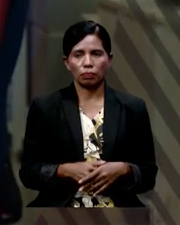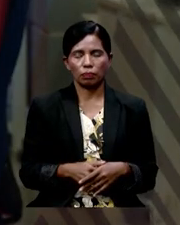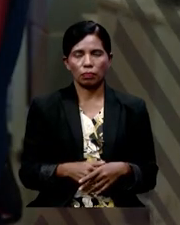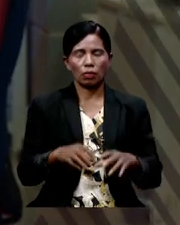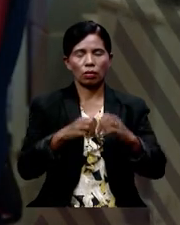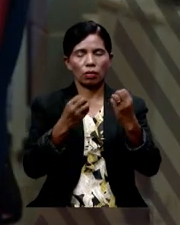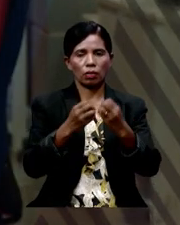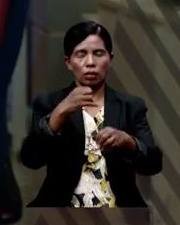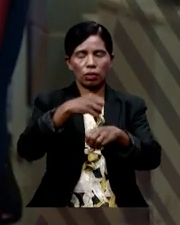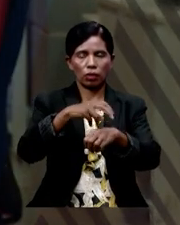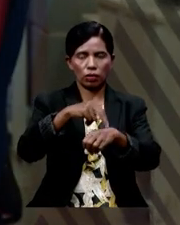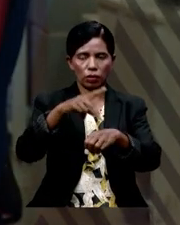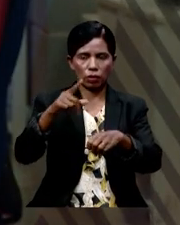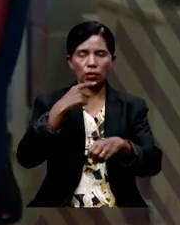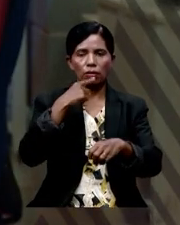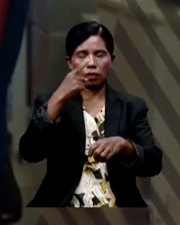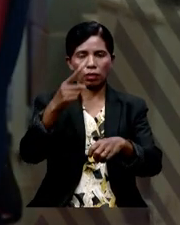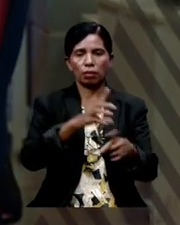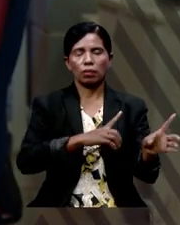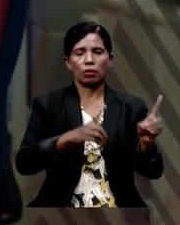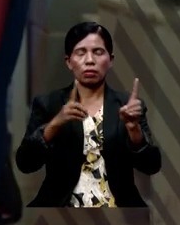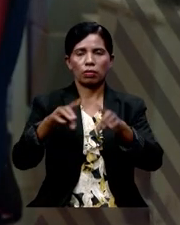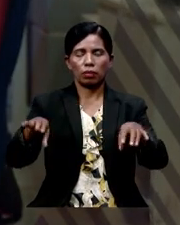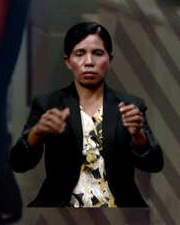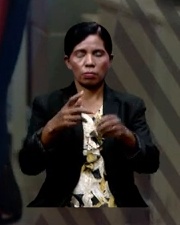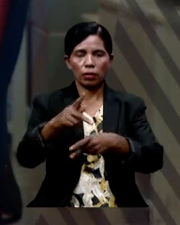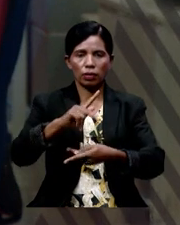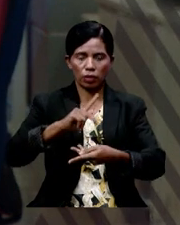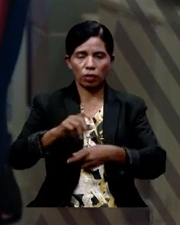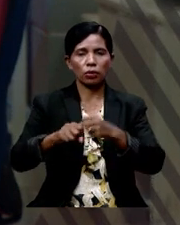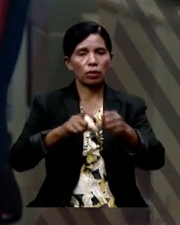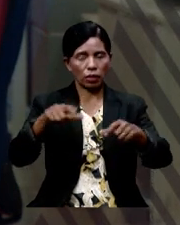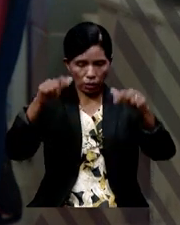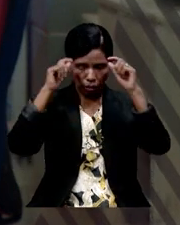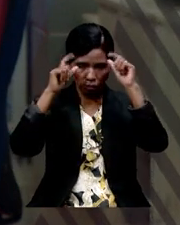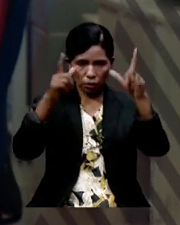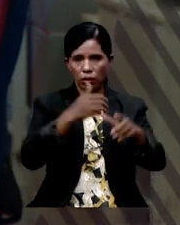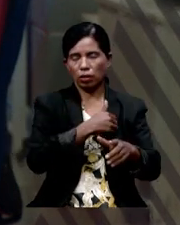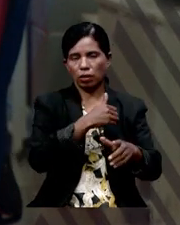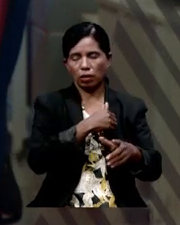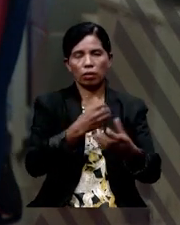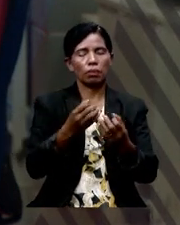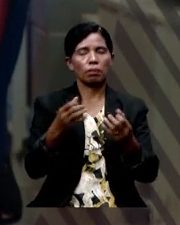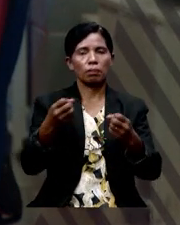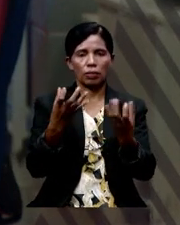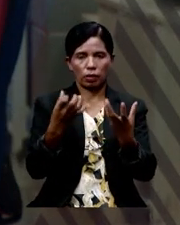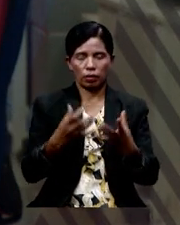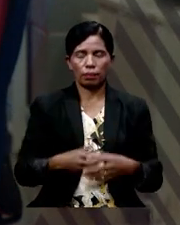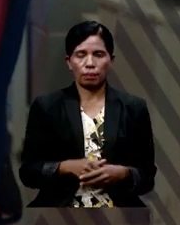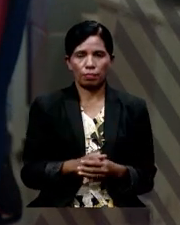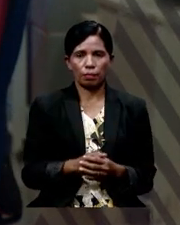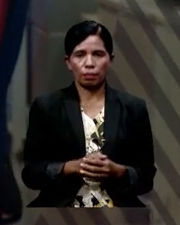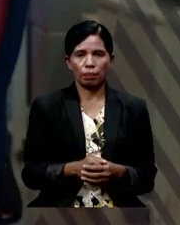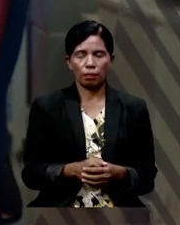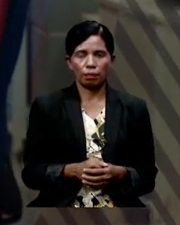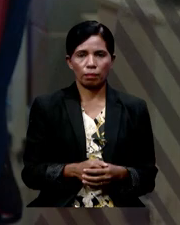A Organização Internacional do Trabalho considera a implementação do Sistema de Proteção Social de Timor-Leste cidadão suficiente.